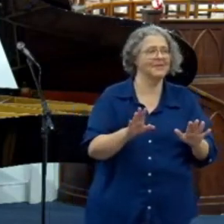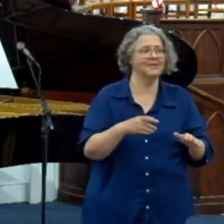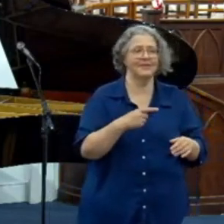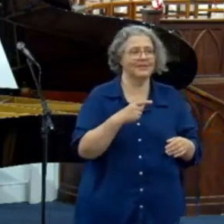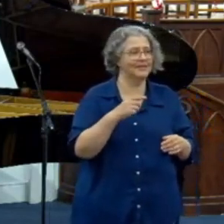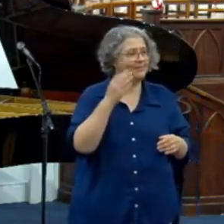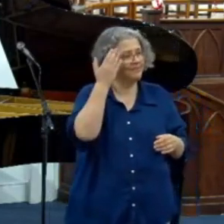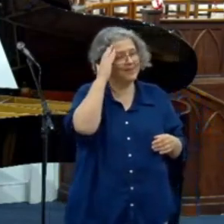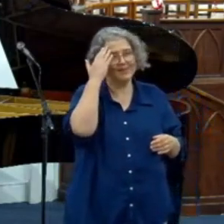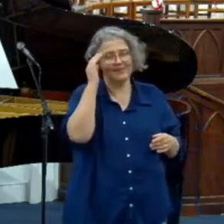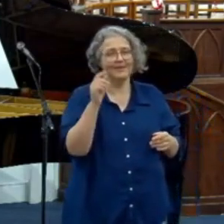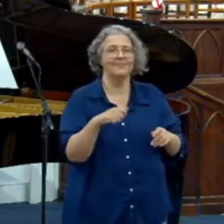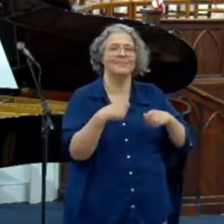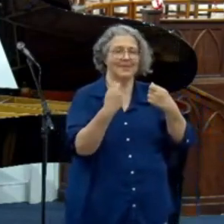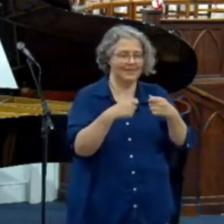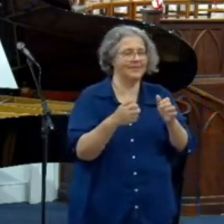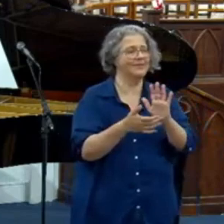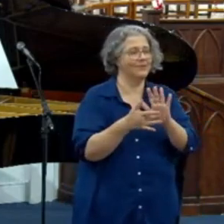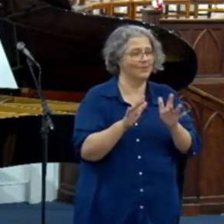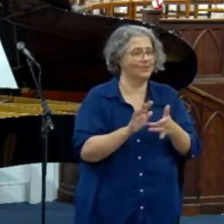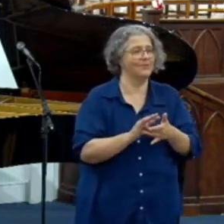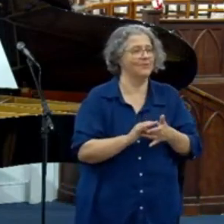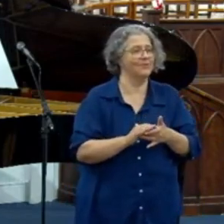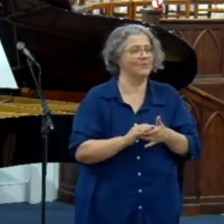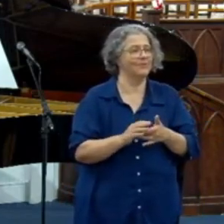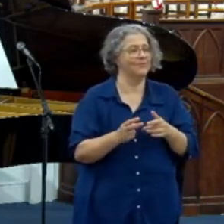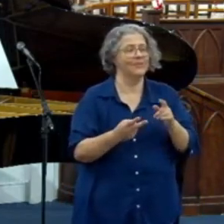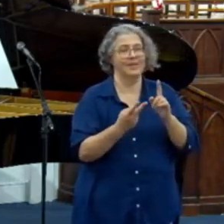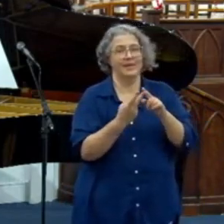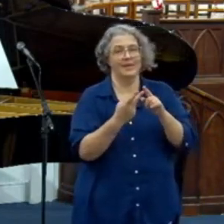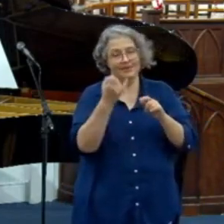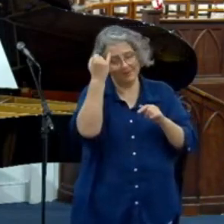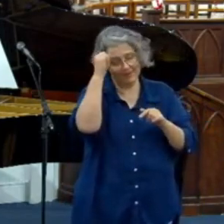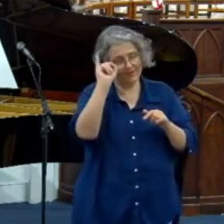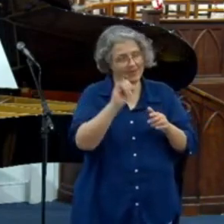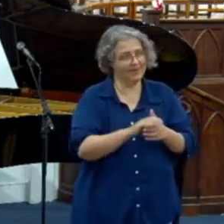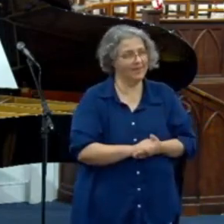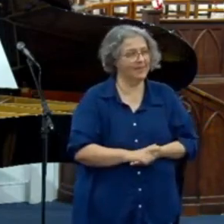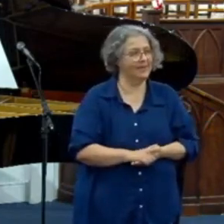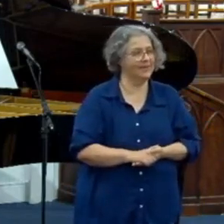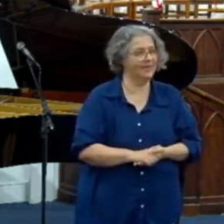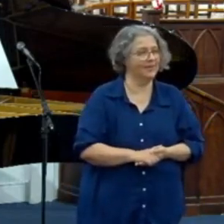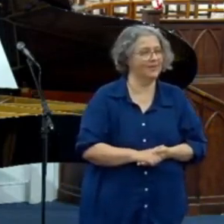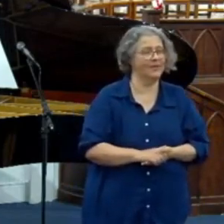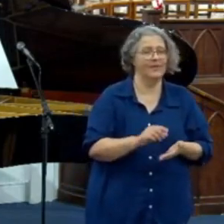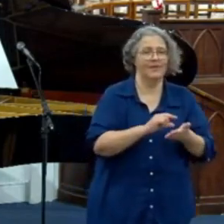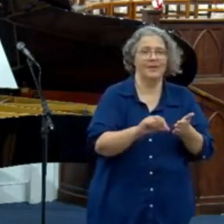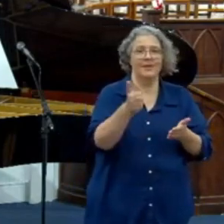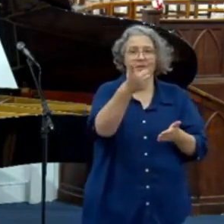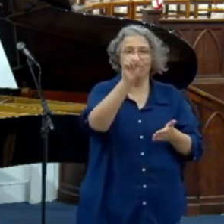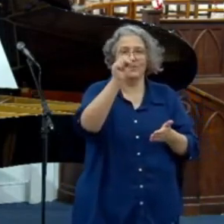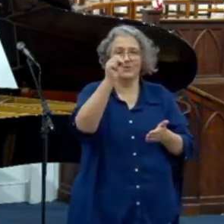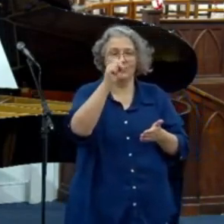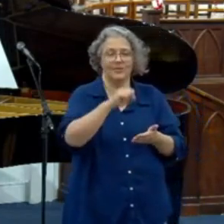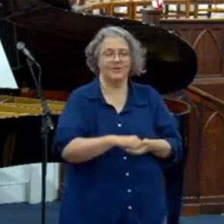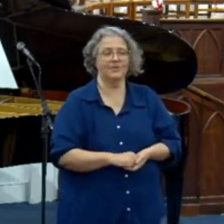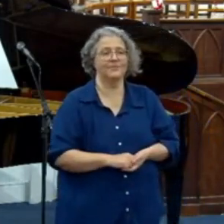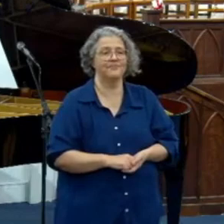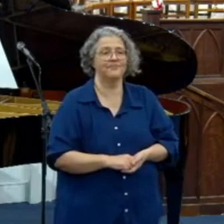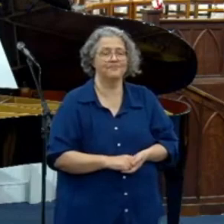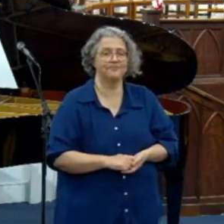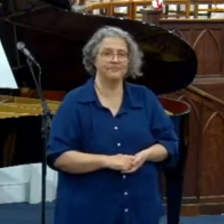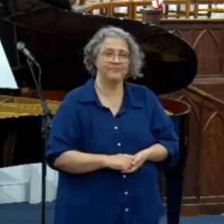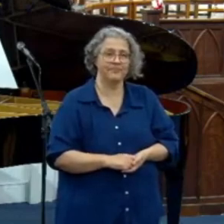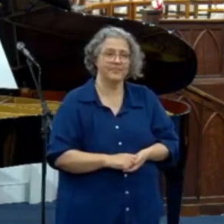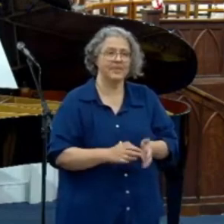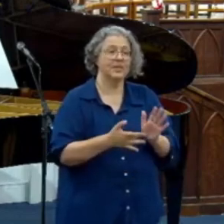assim. Uma segunda ideia desse texto, versículo logo a seguir, o versículo 18, diz